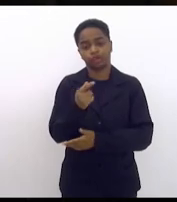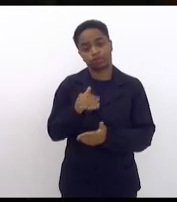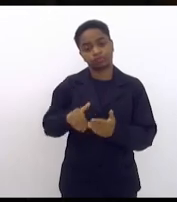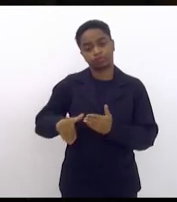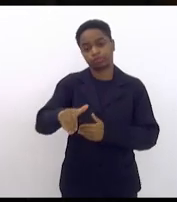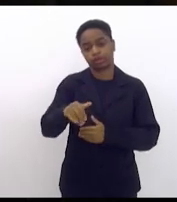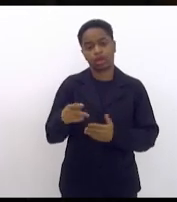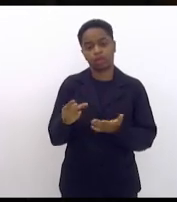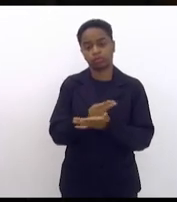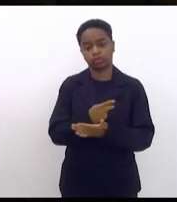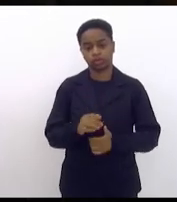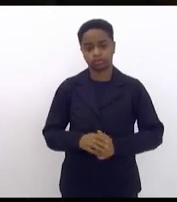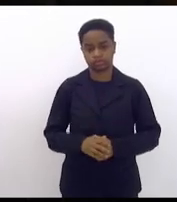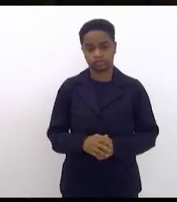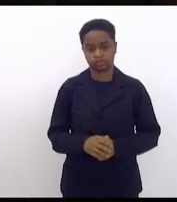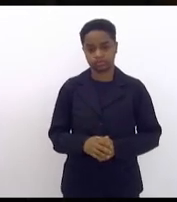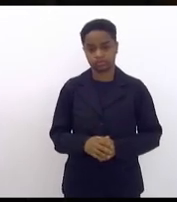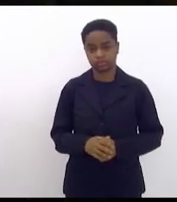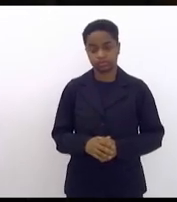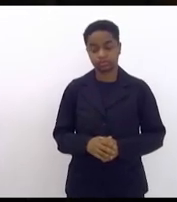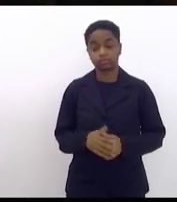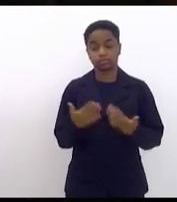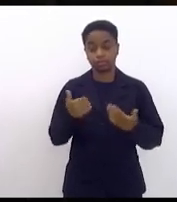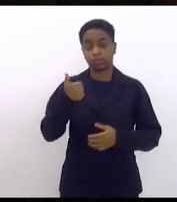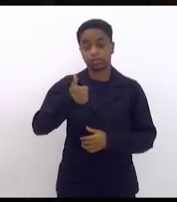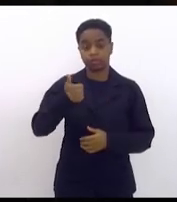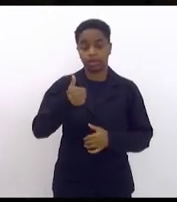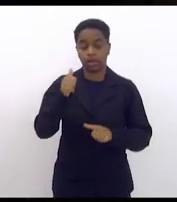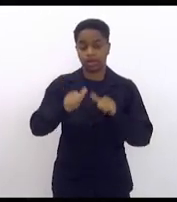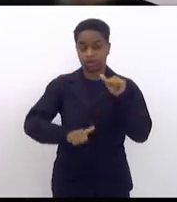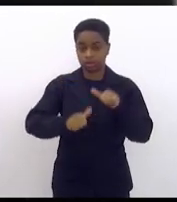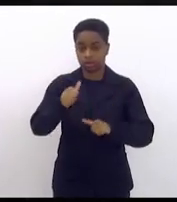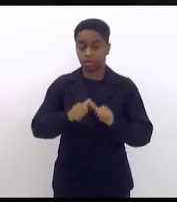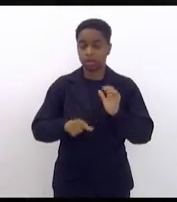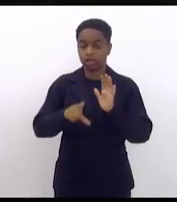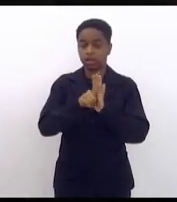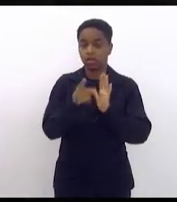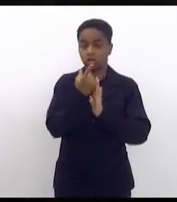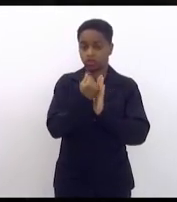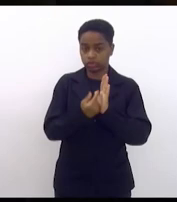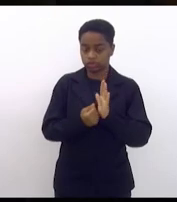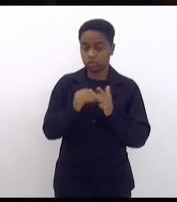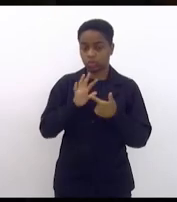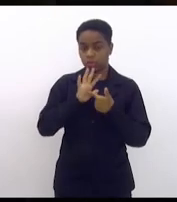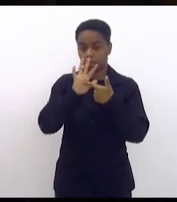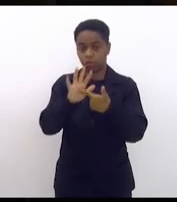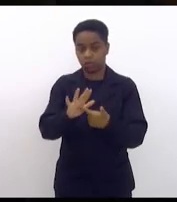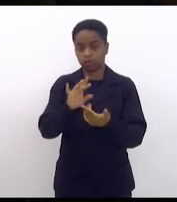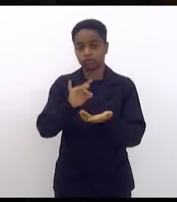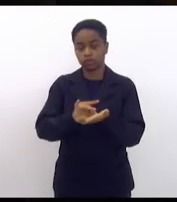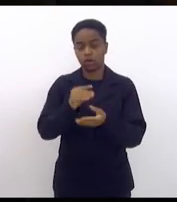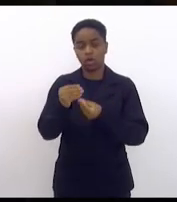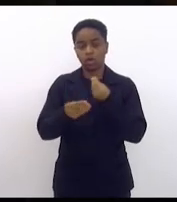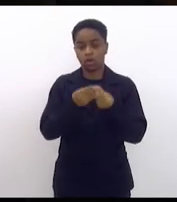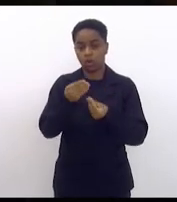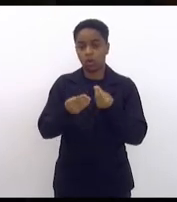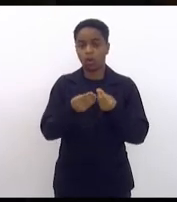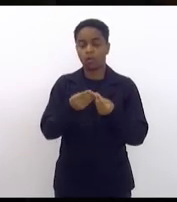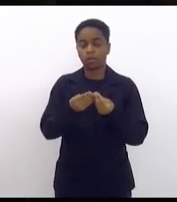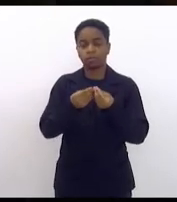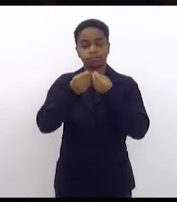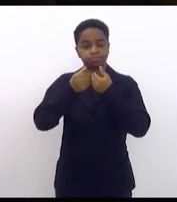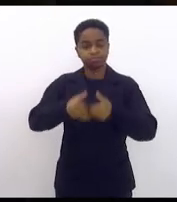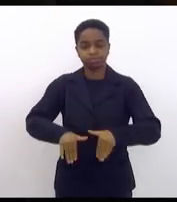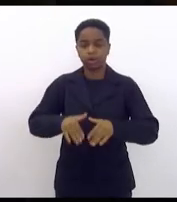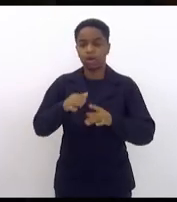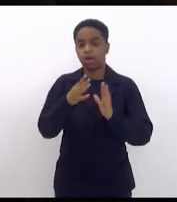Então, primeira análise, essas leis orçamentárias são um retrato do fracasso do ponto de vista de um